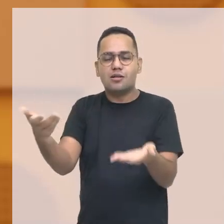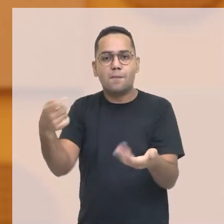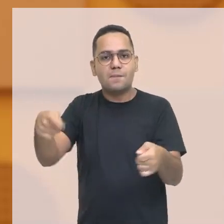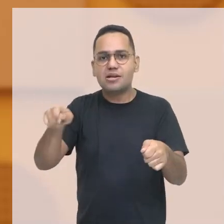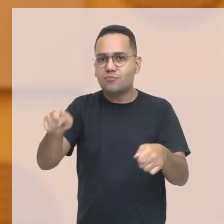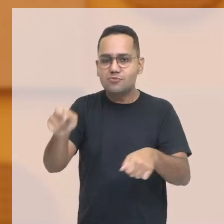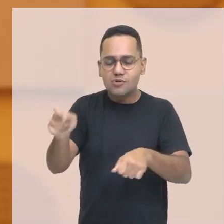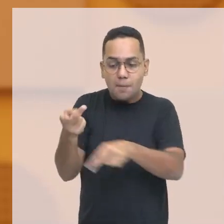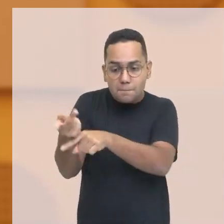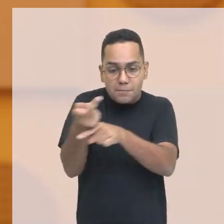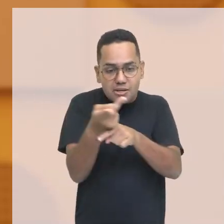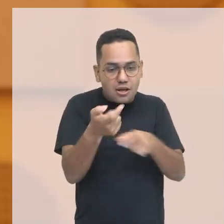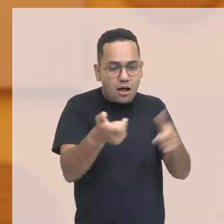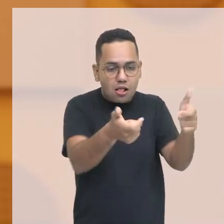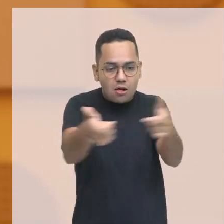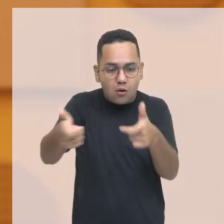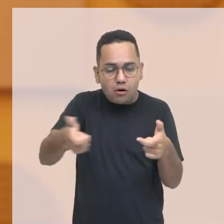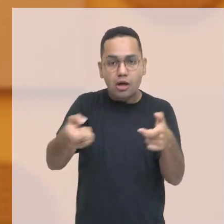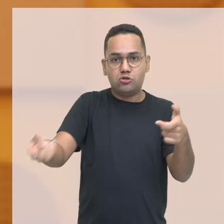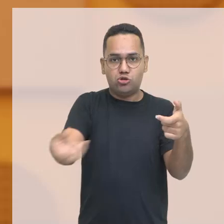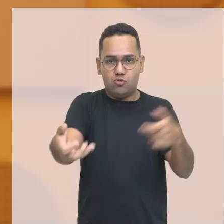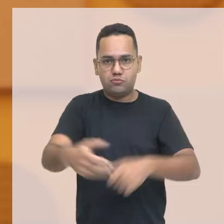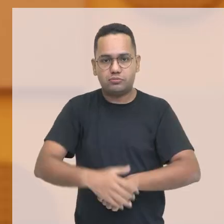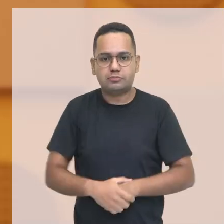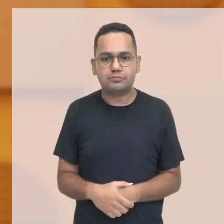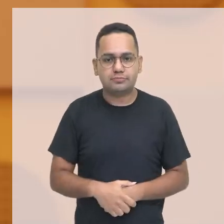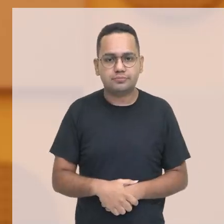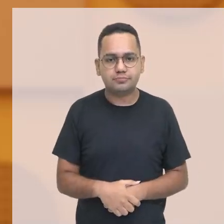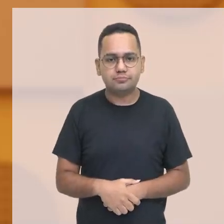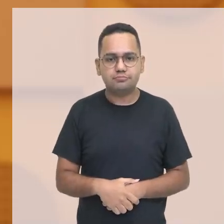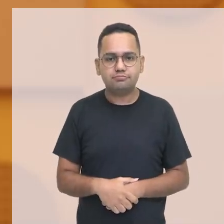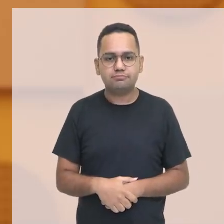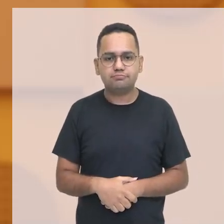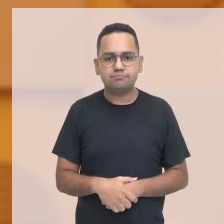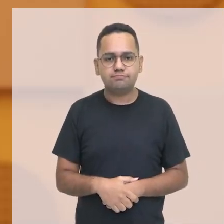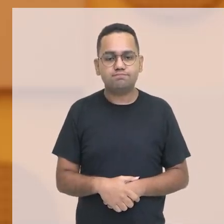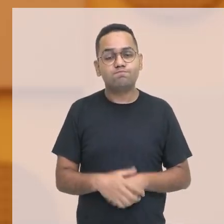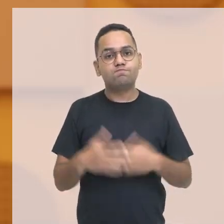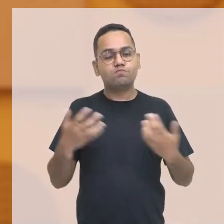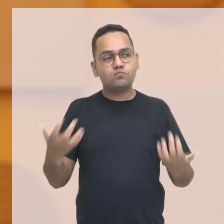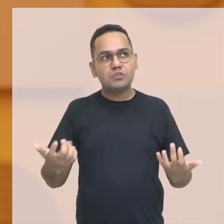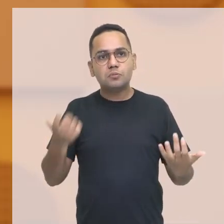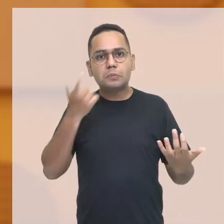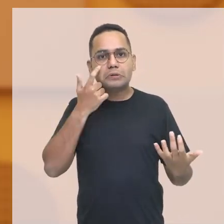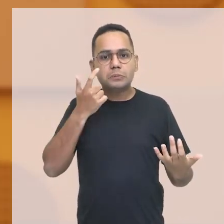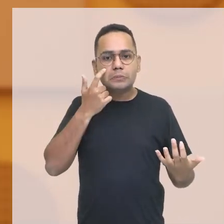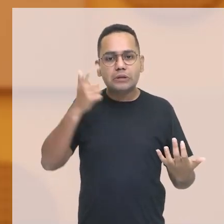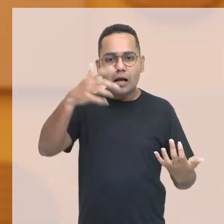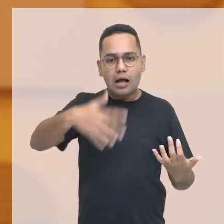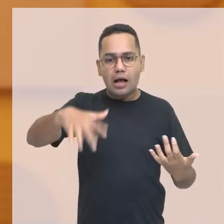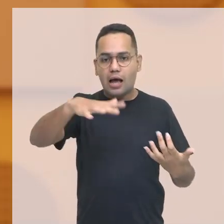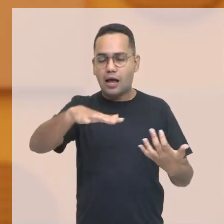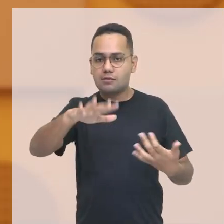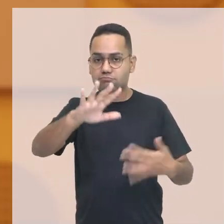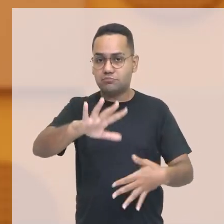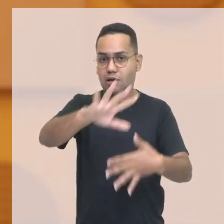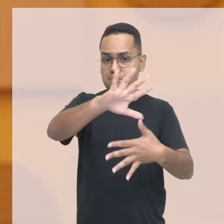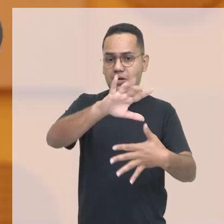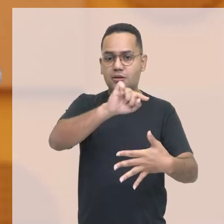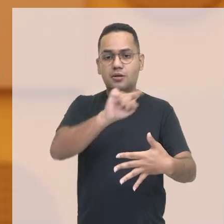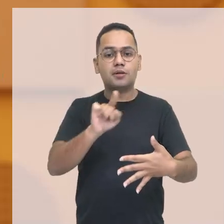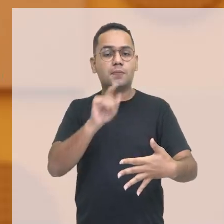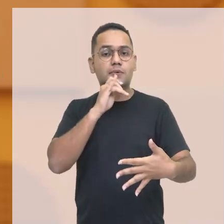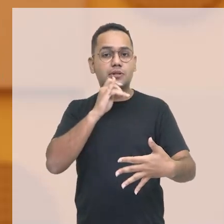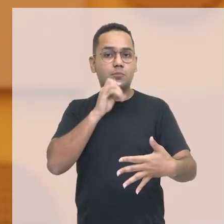mercados consumidores. O capitalista europeu então olhou para o continente americano e viu que os Estados Unidos estava